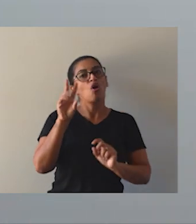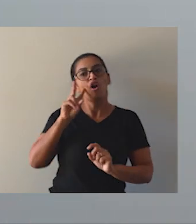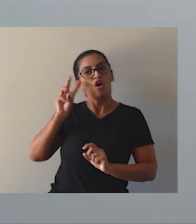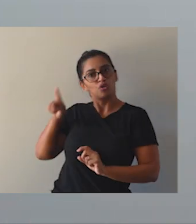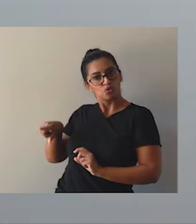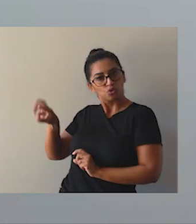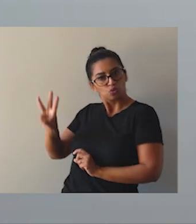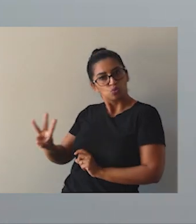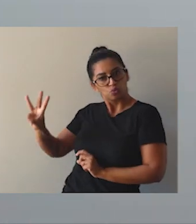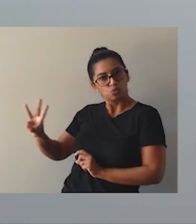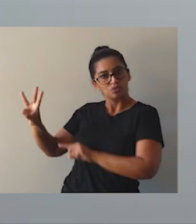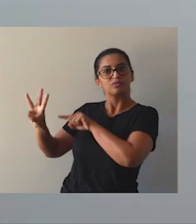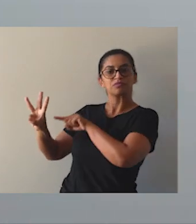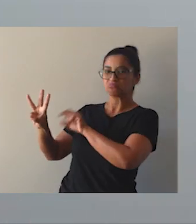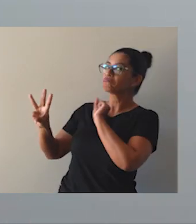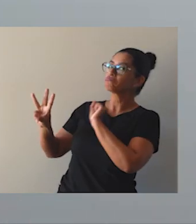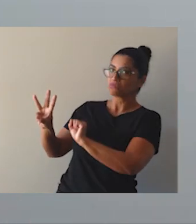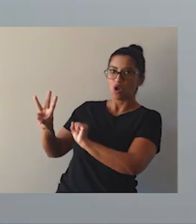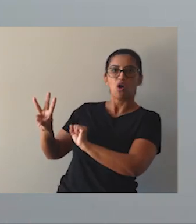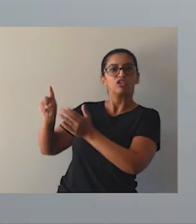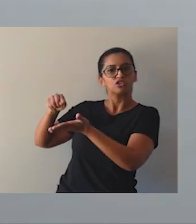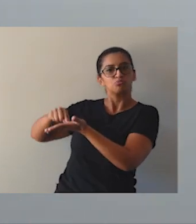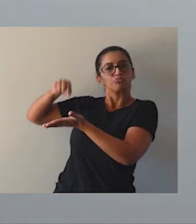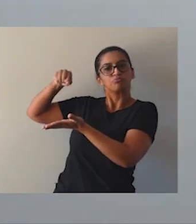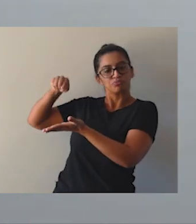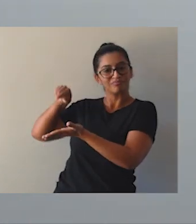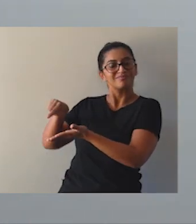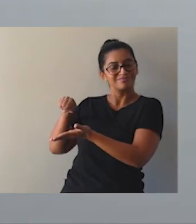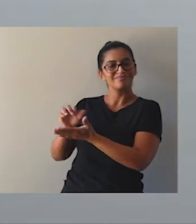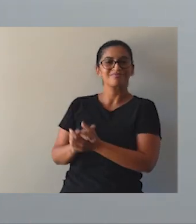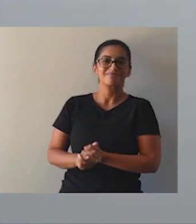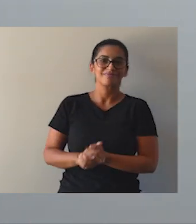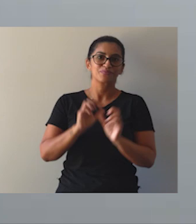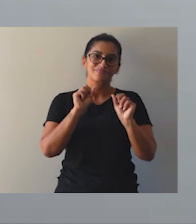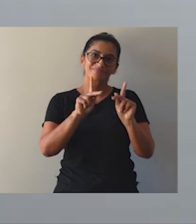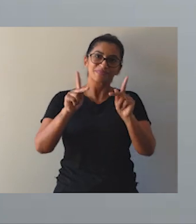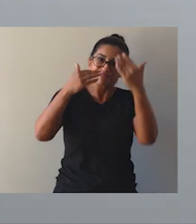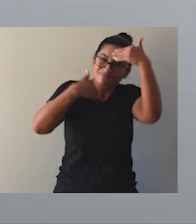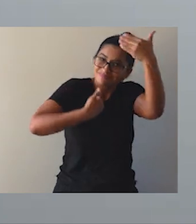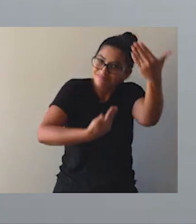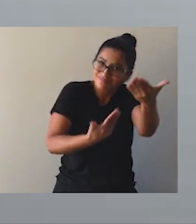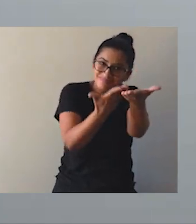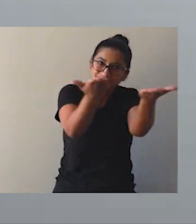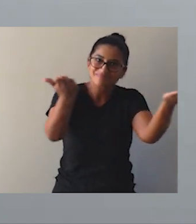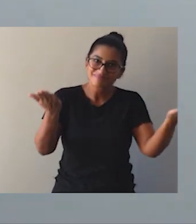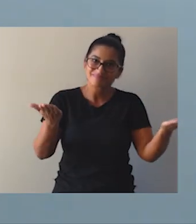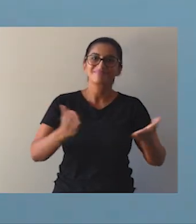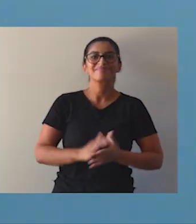acessarem que vocês terão acesso à declaração. Tá certo? Obrigada.